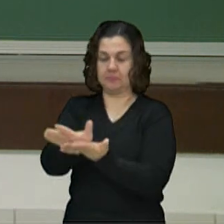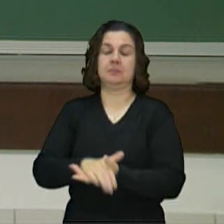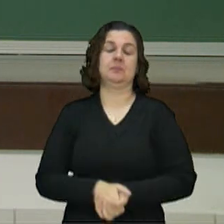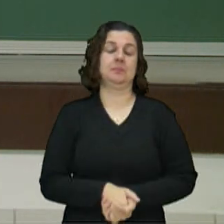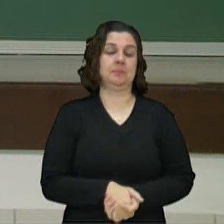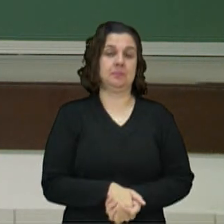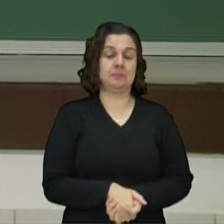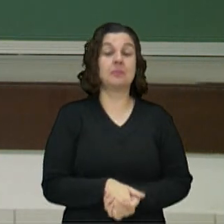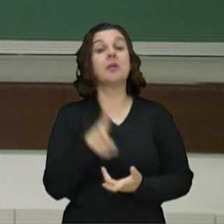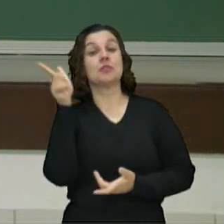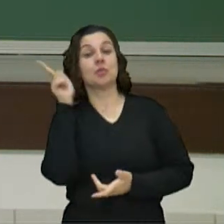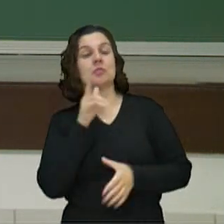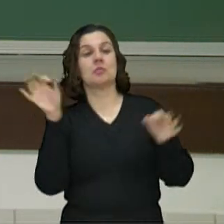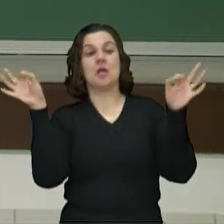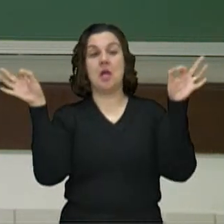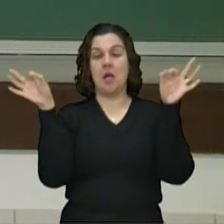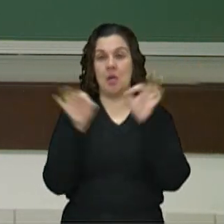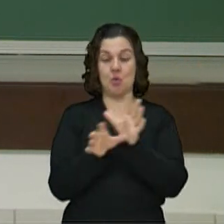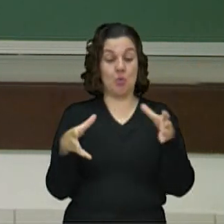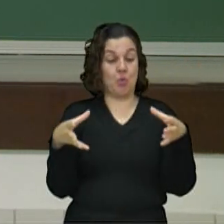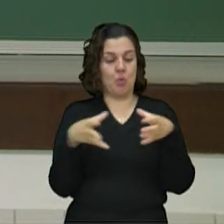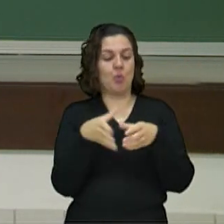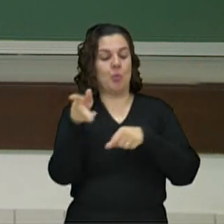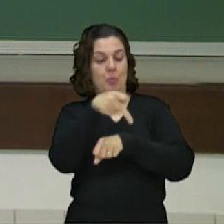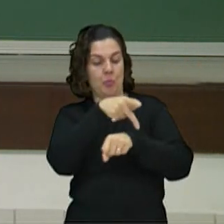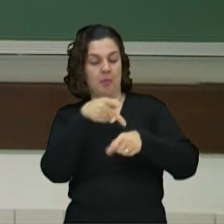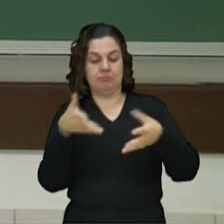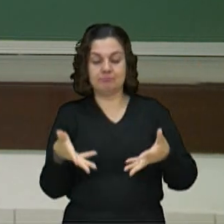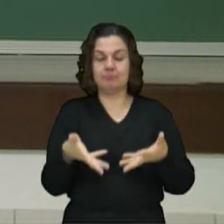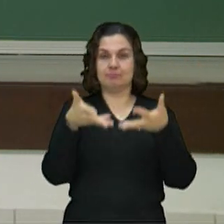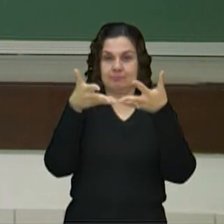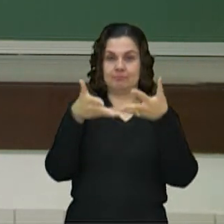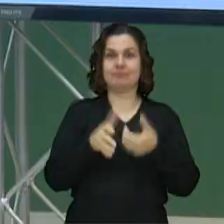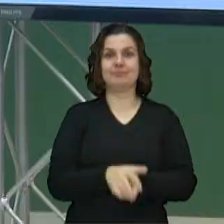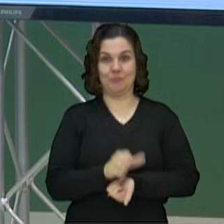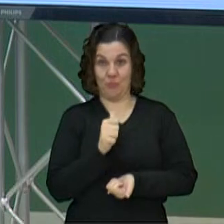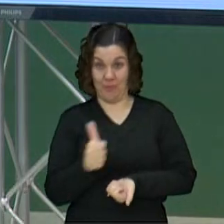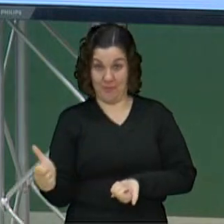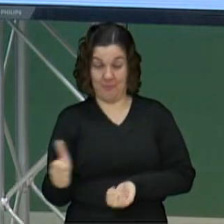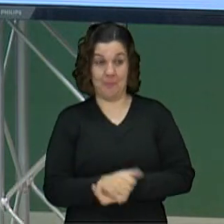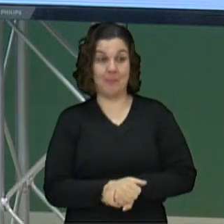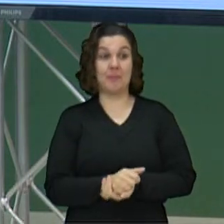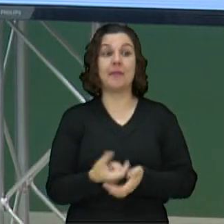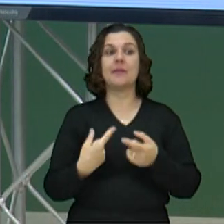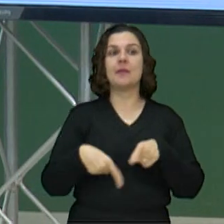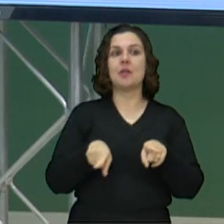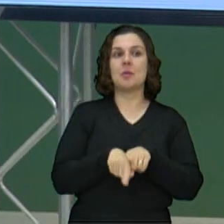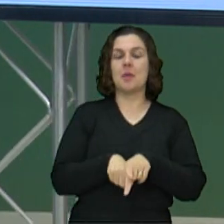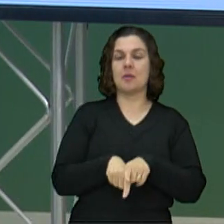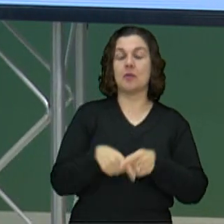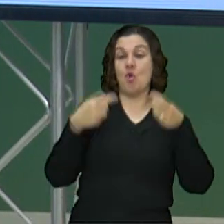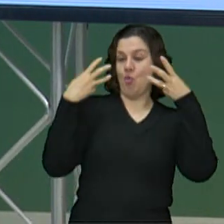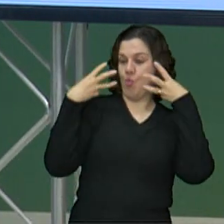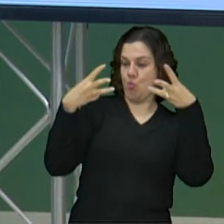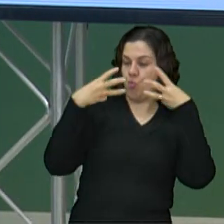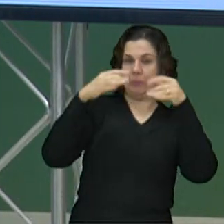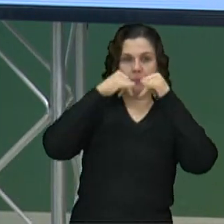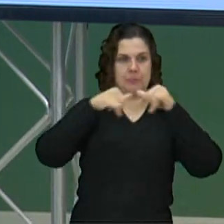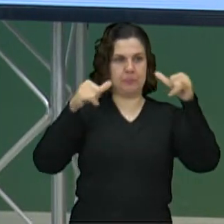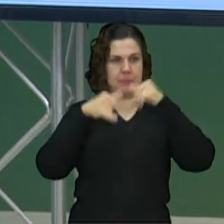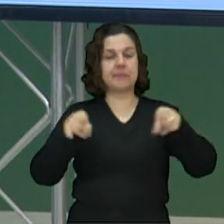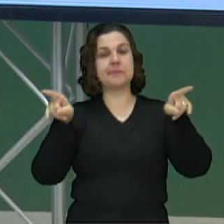aniquilados para que o grupo, para que o país possa ter as suas glórias. Ainda, forte propaganda